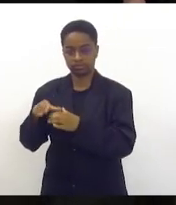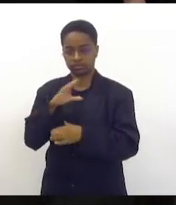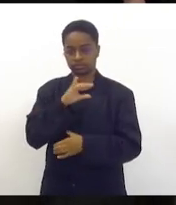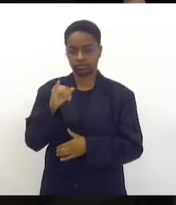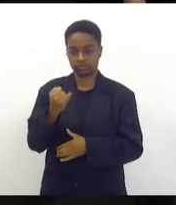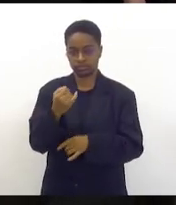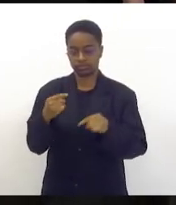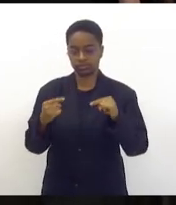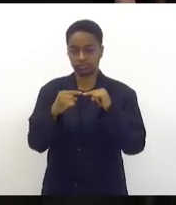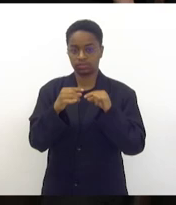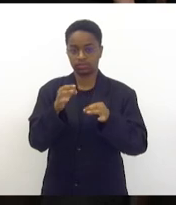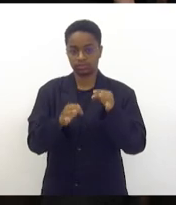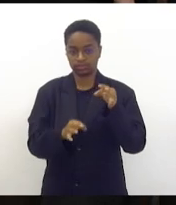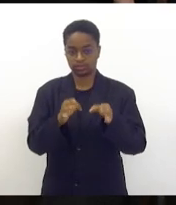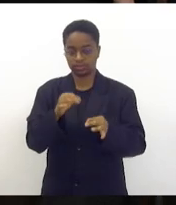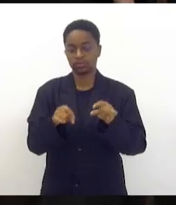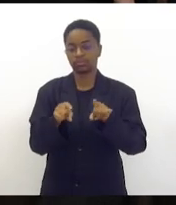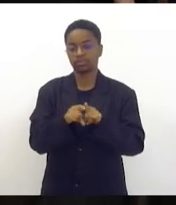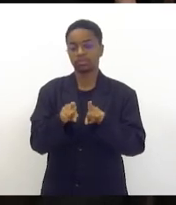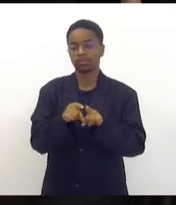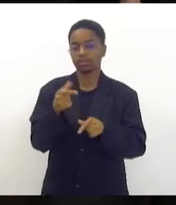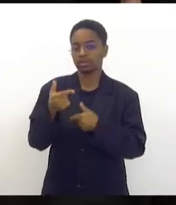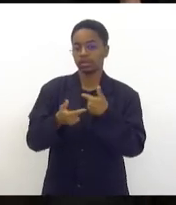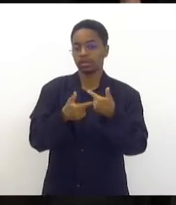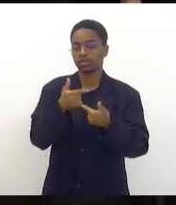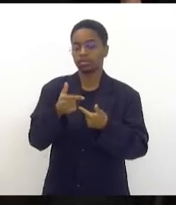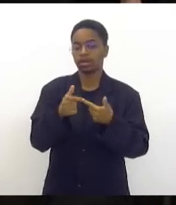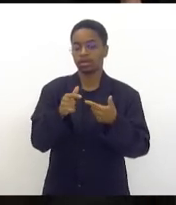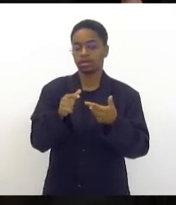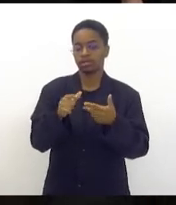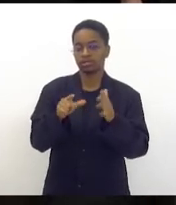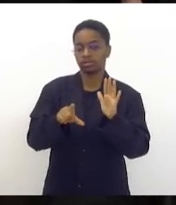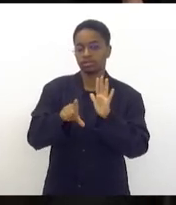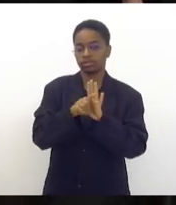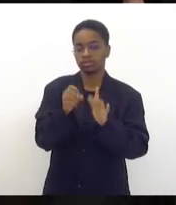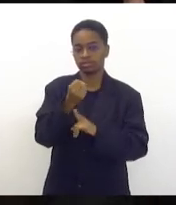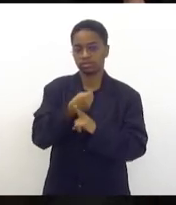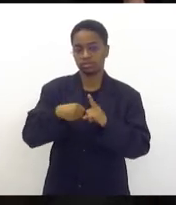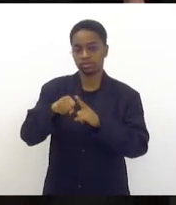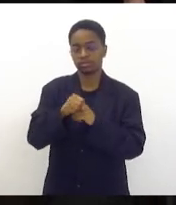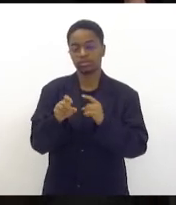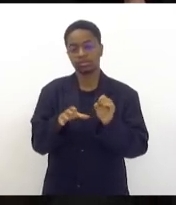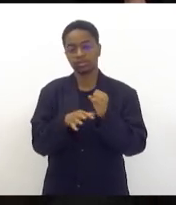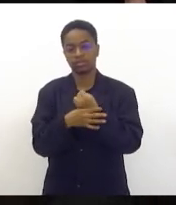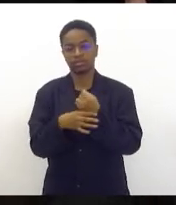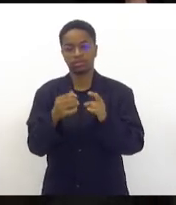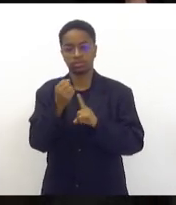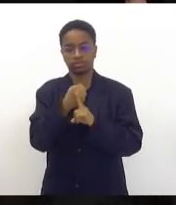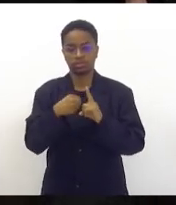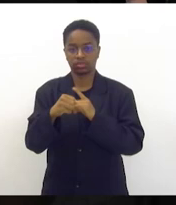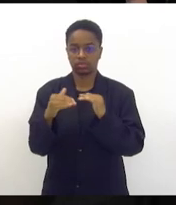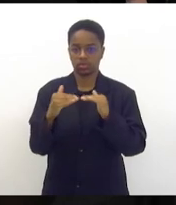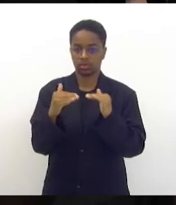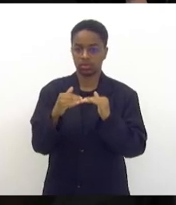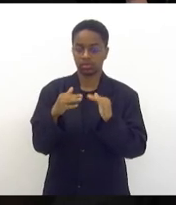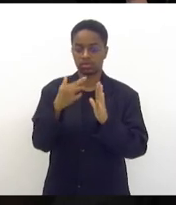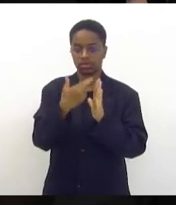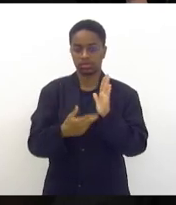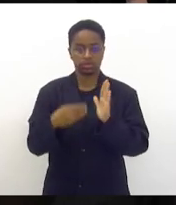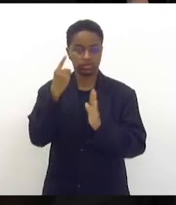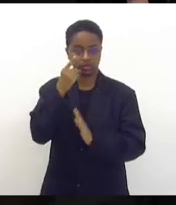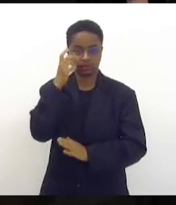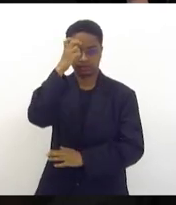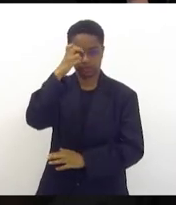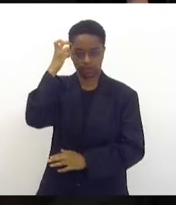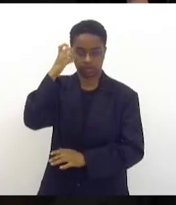pela juridicidade e de Trabalho, Legislação Social e Seguridade Social favorável. Relatores, deputados Verônica Lima e